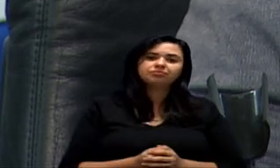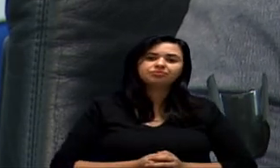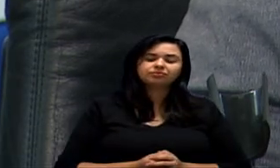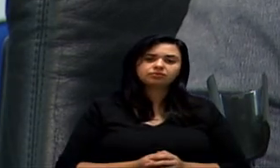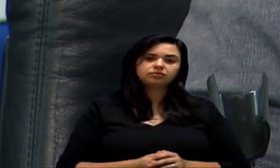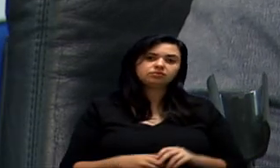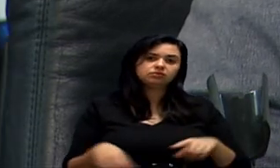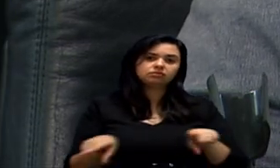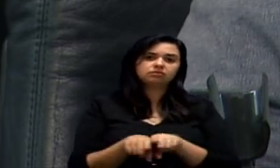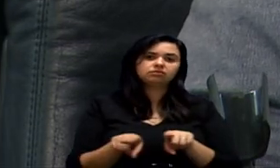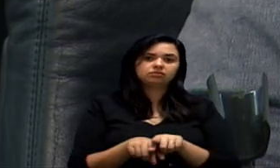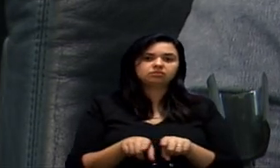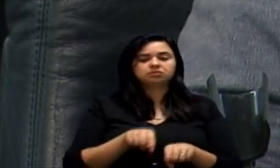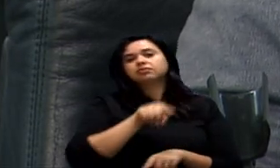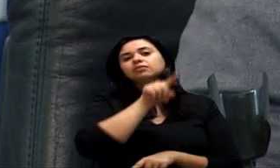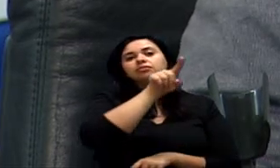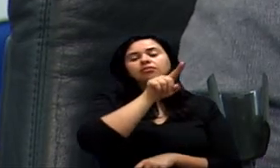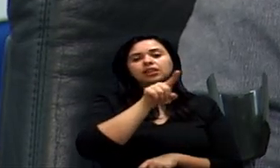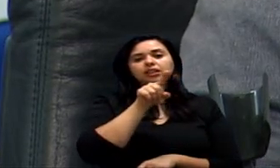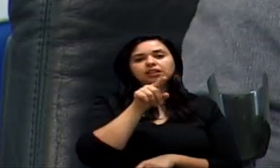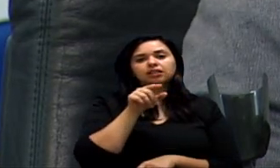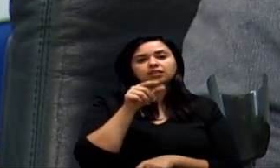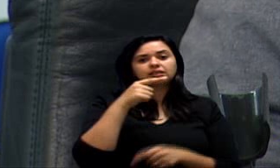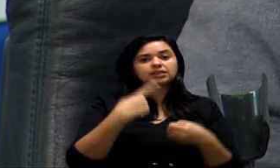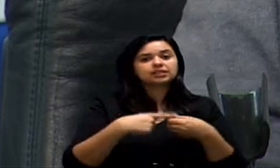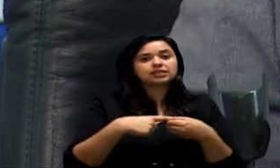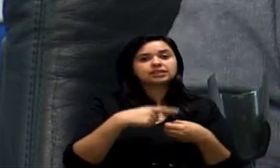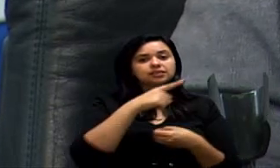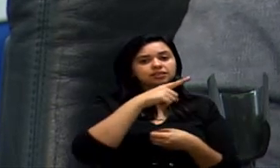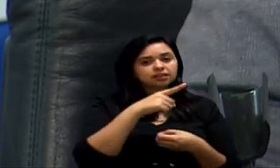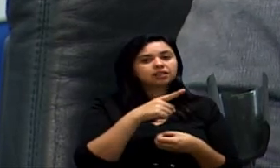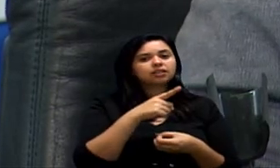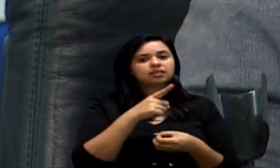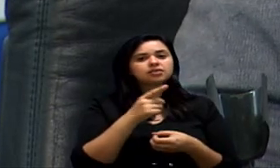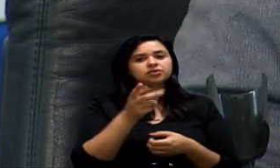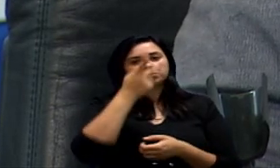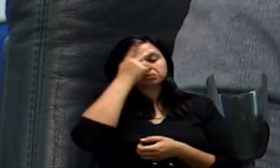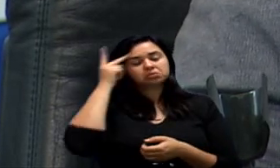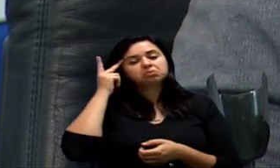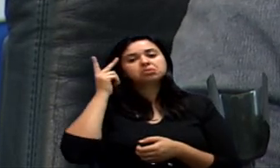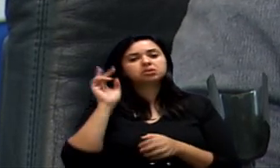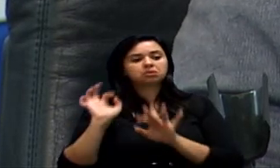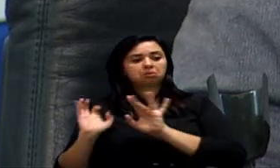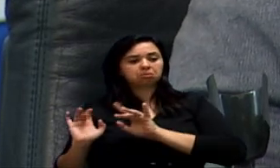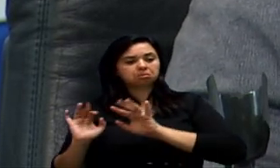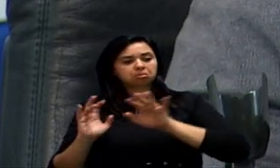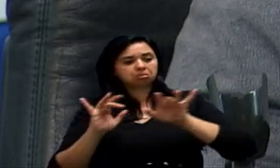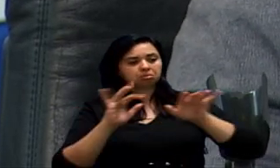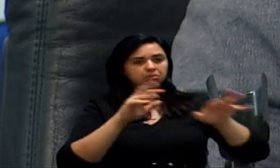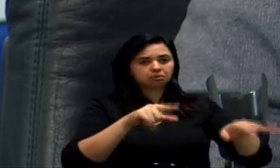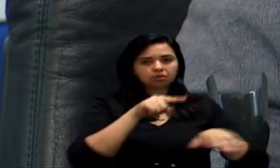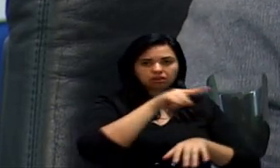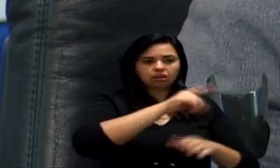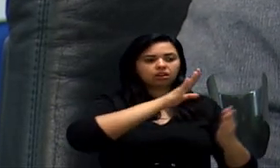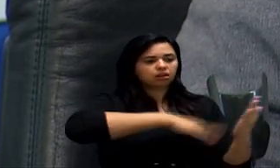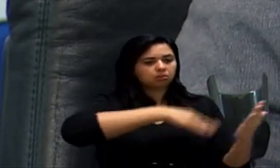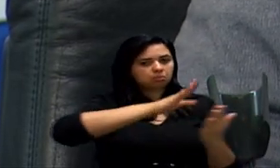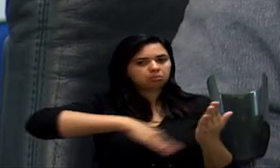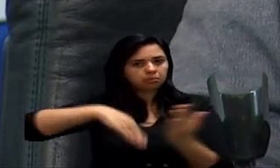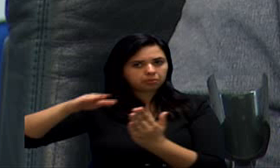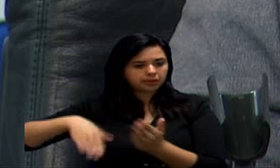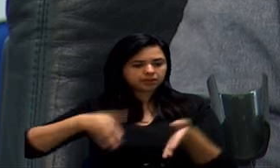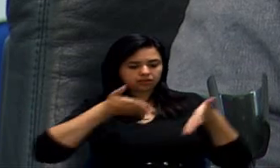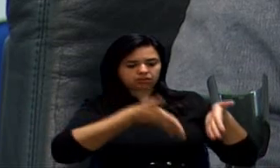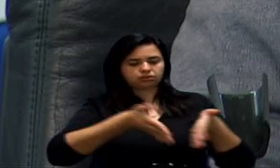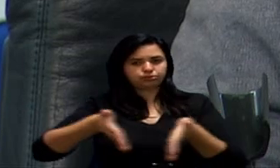a população faz até mutirão, vereador Rodrigo, para ir lá pintar as sepulturas que são lá do cemitério, deixa